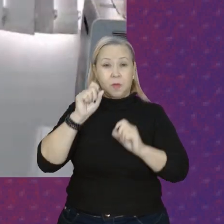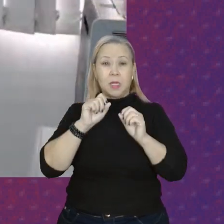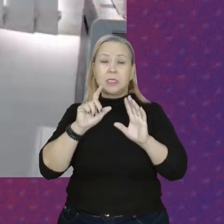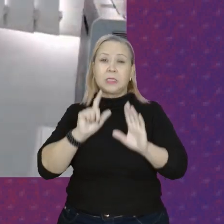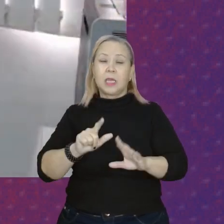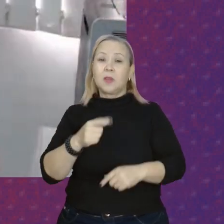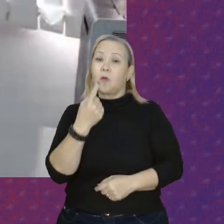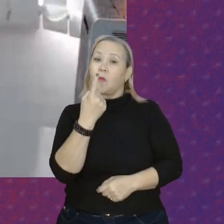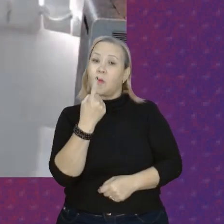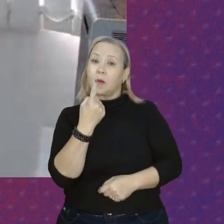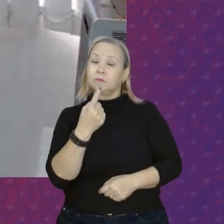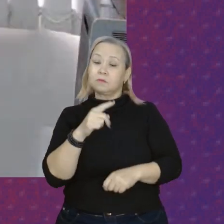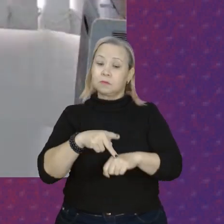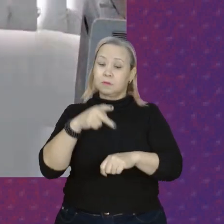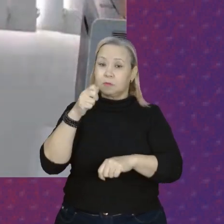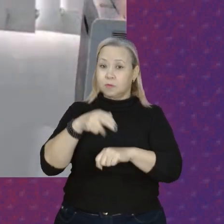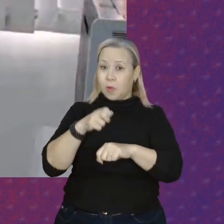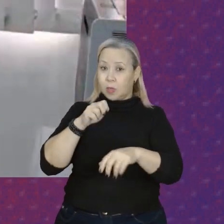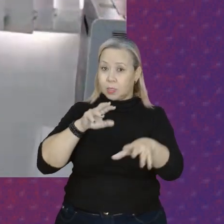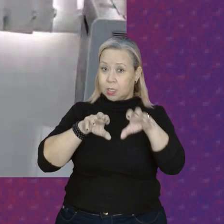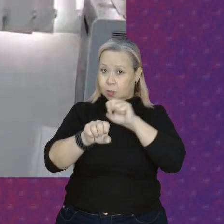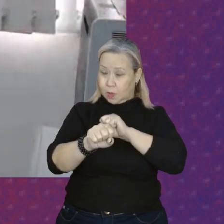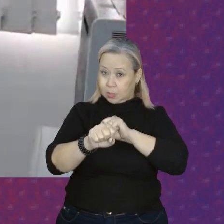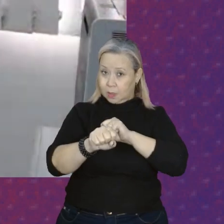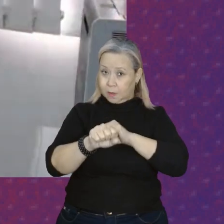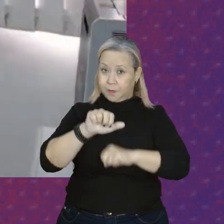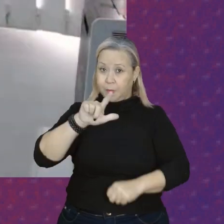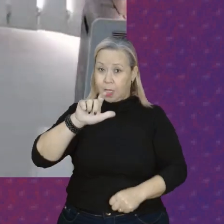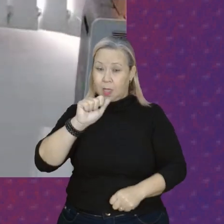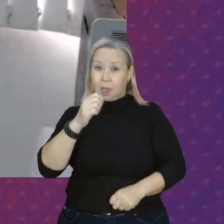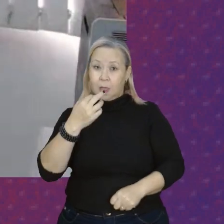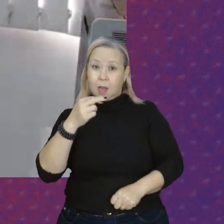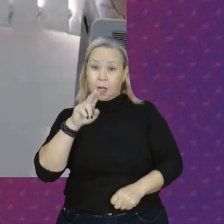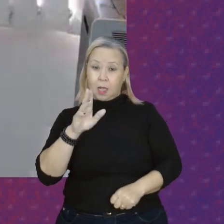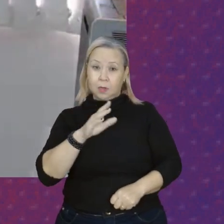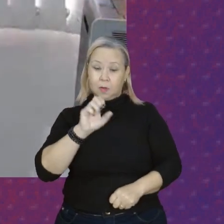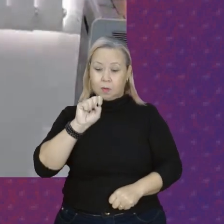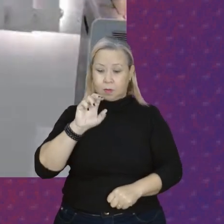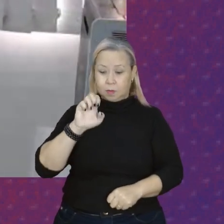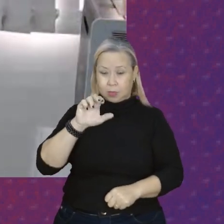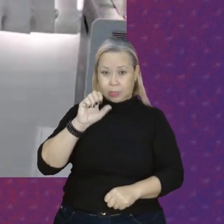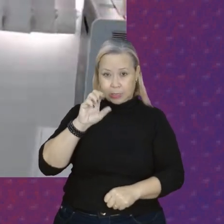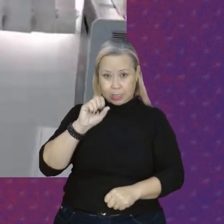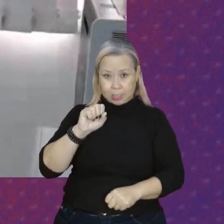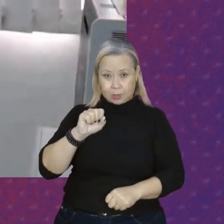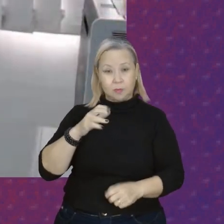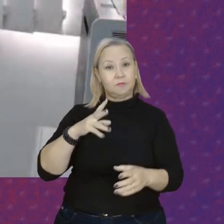uma pós-graduação lato sensu, pelo menos 2/3, né?